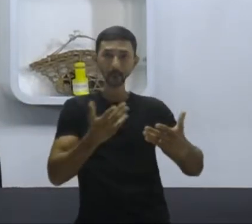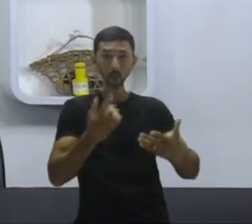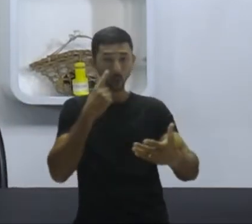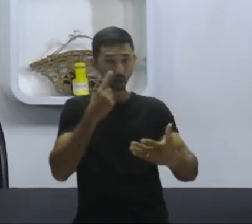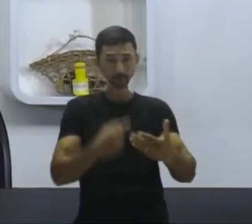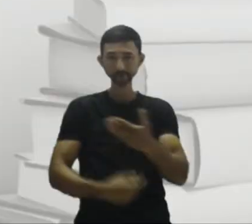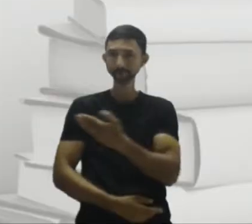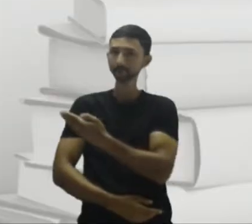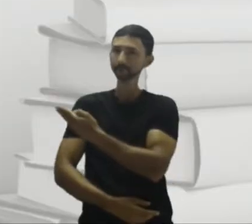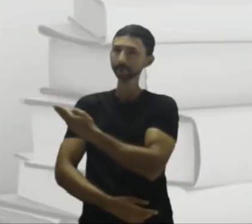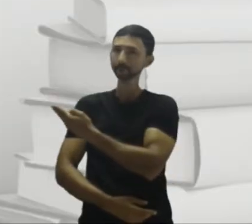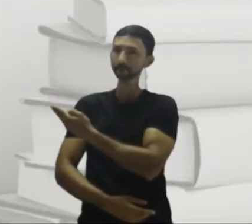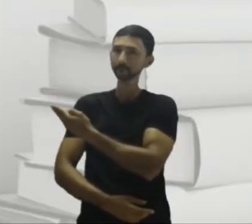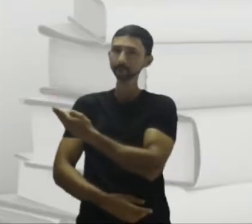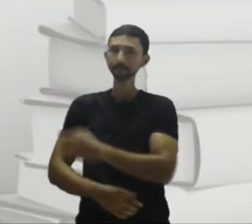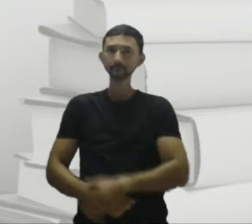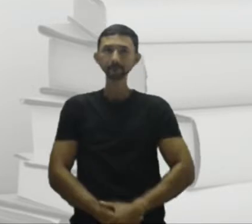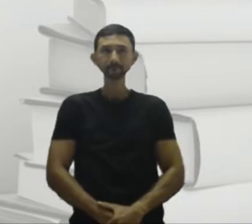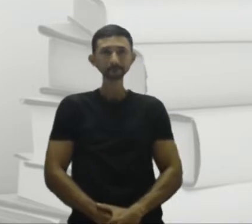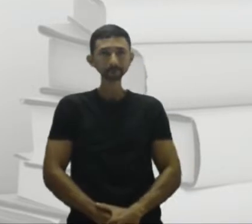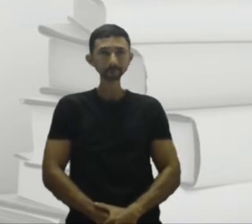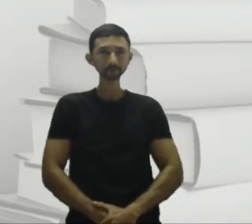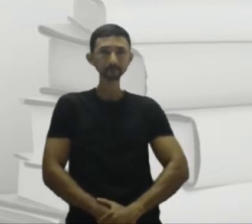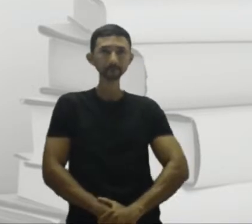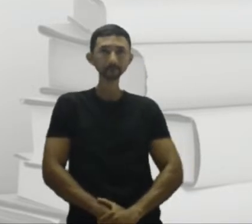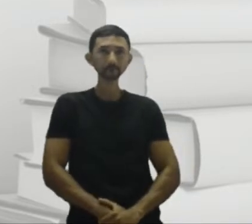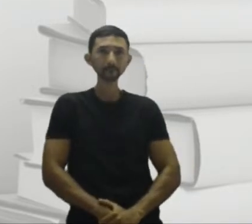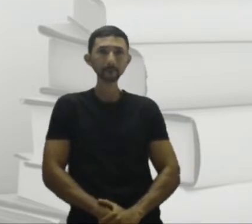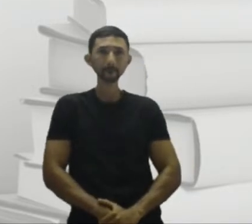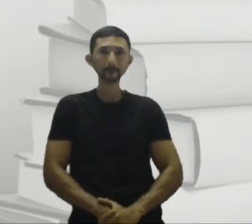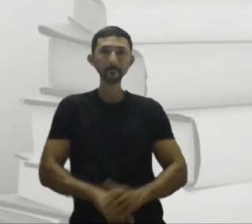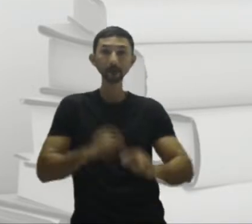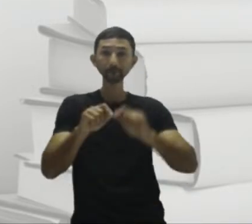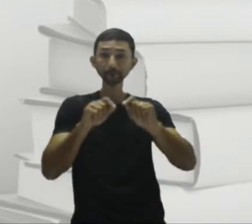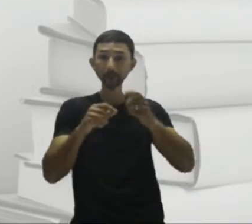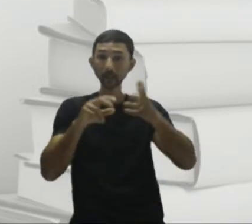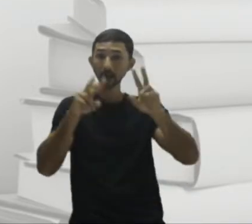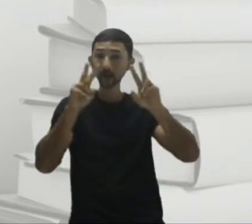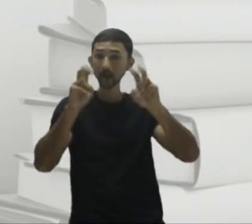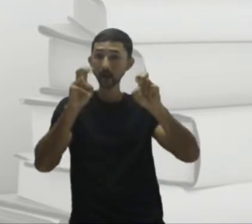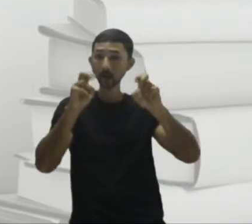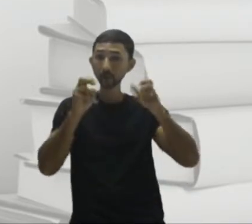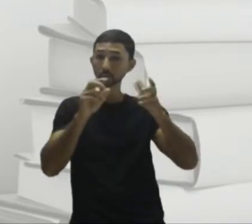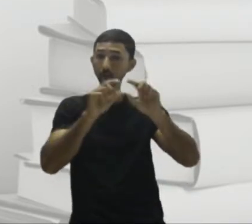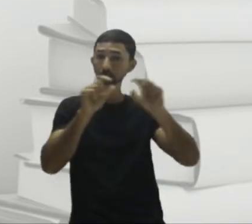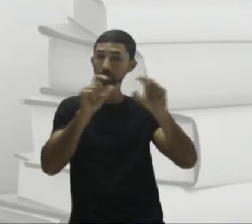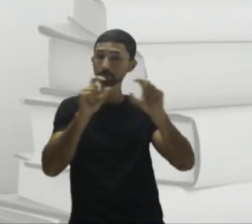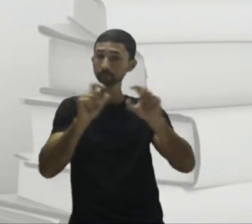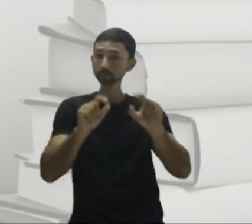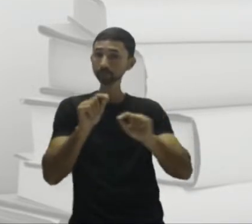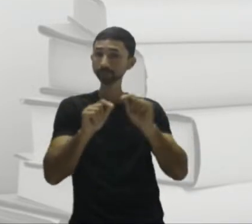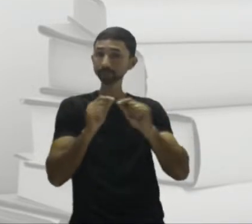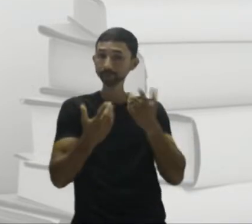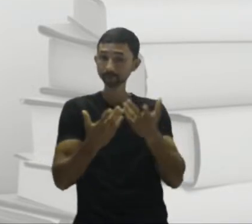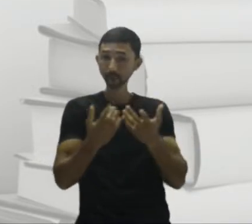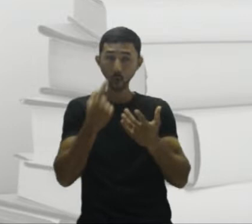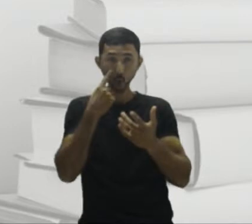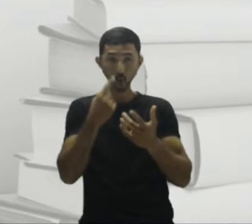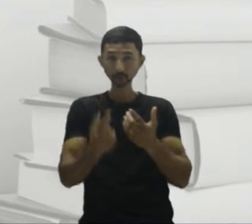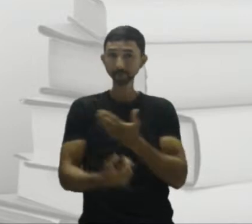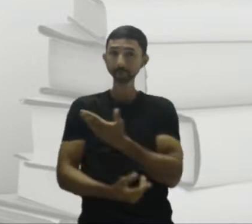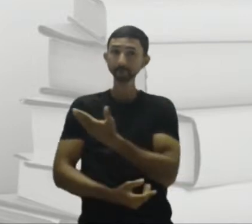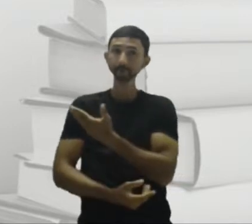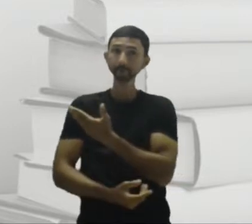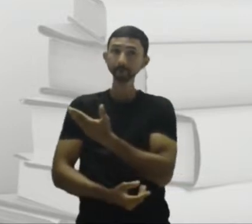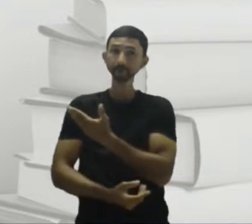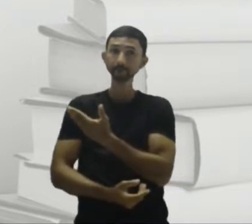lá. O que nós vamos ter aqui na música? Olhem só que coisa interessante.